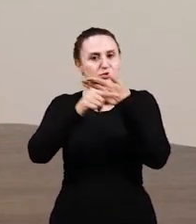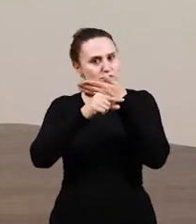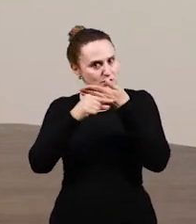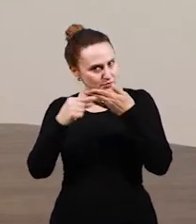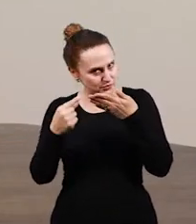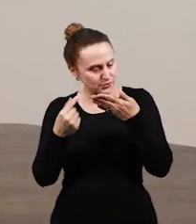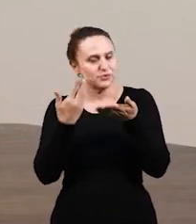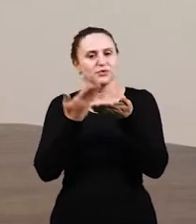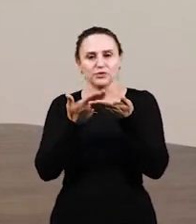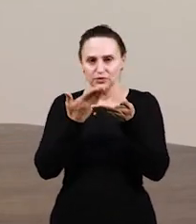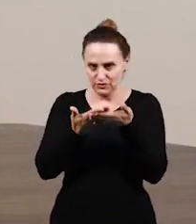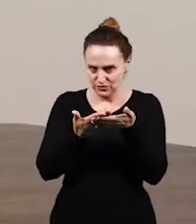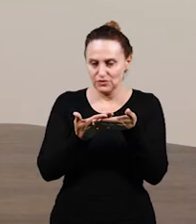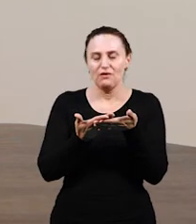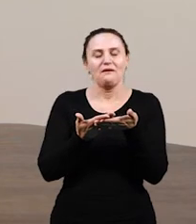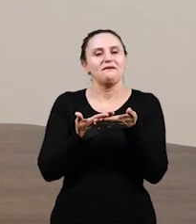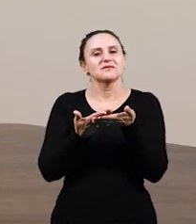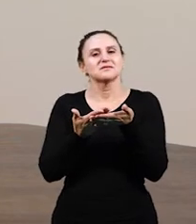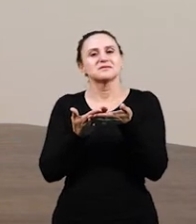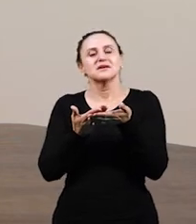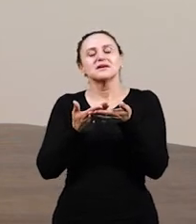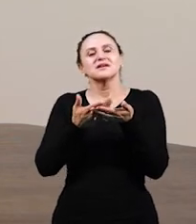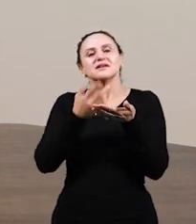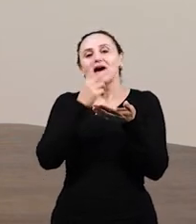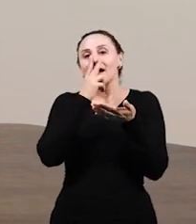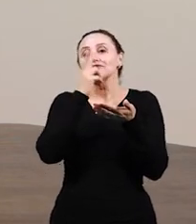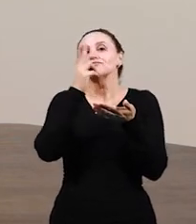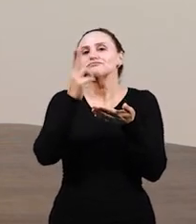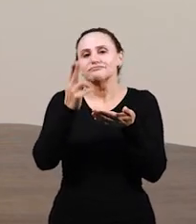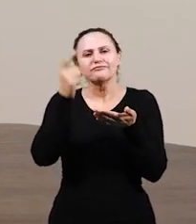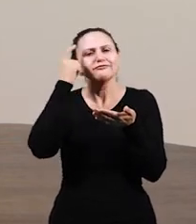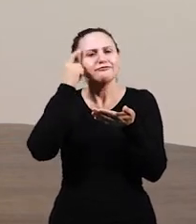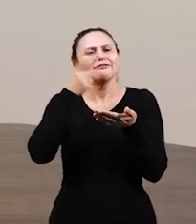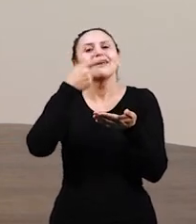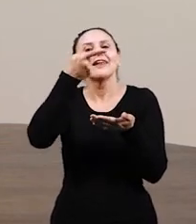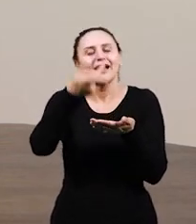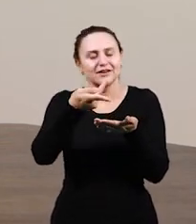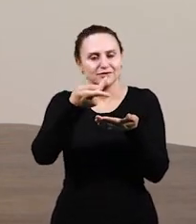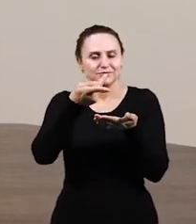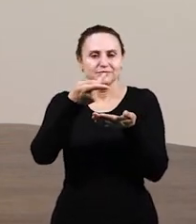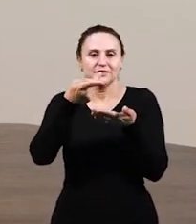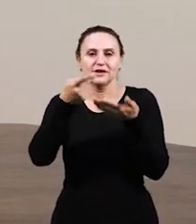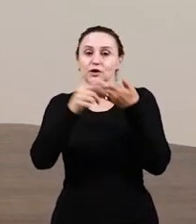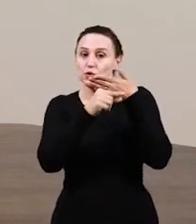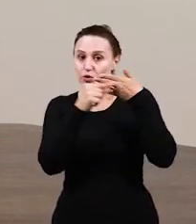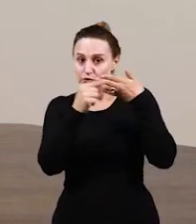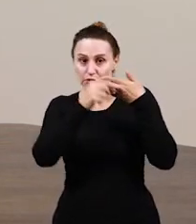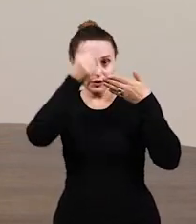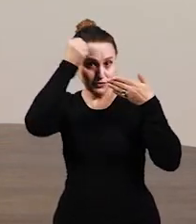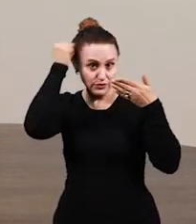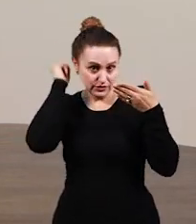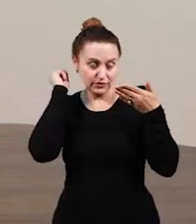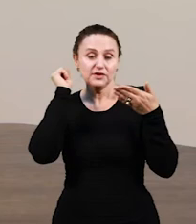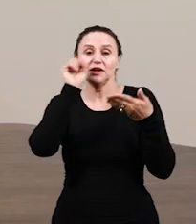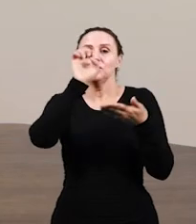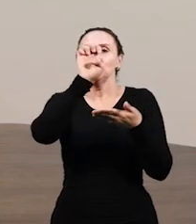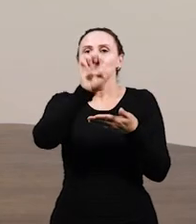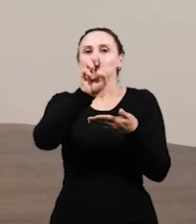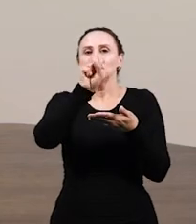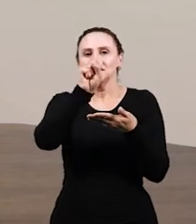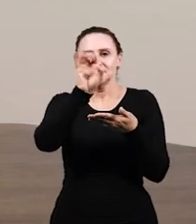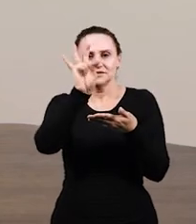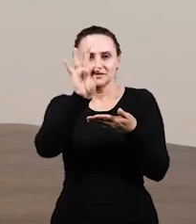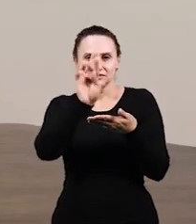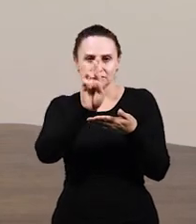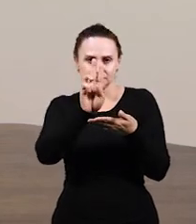o denominaram estruturalista né E aí a gente vai pensar então nos princípios do estruturalismo o que que ela